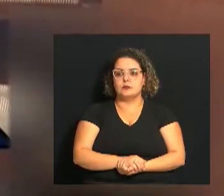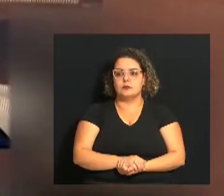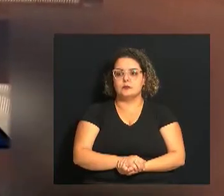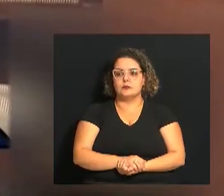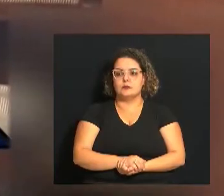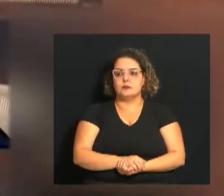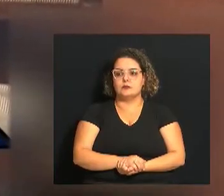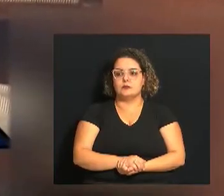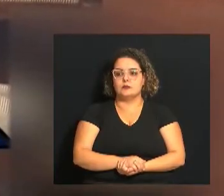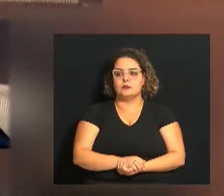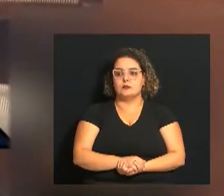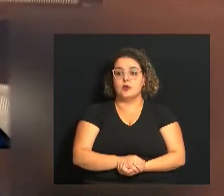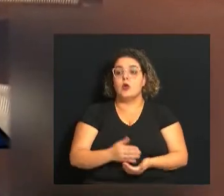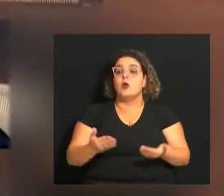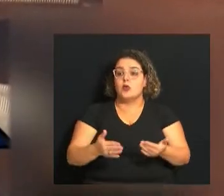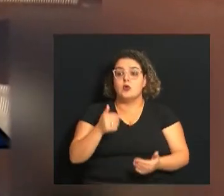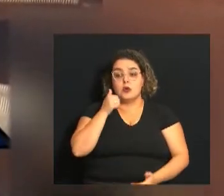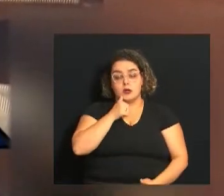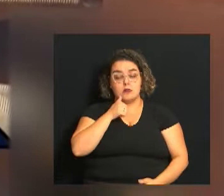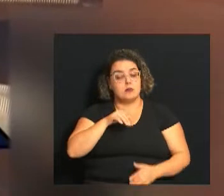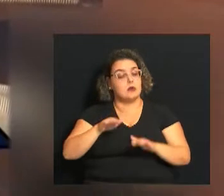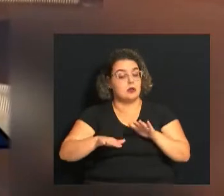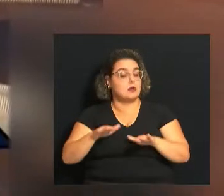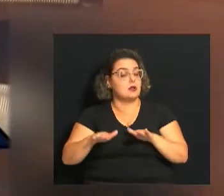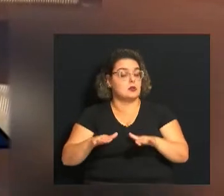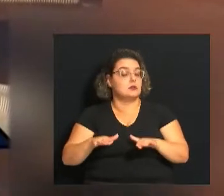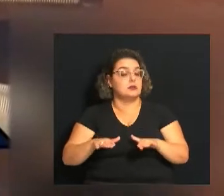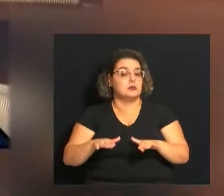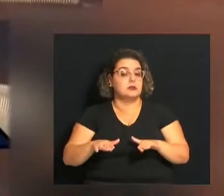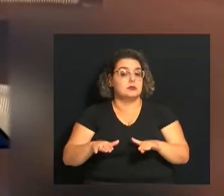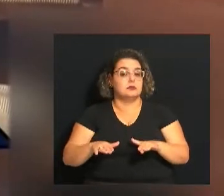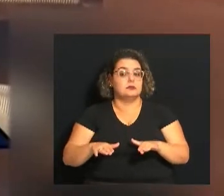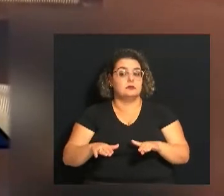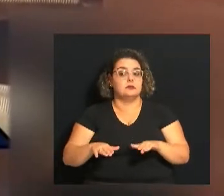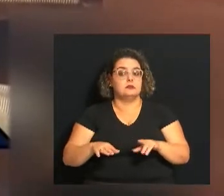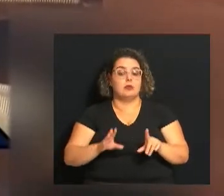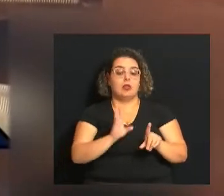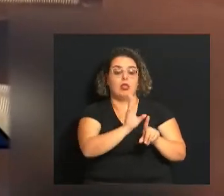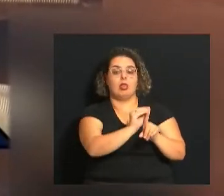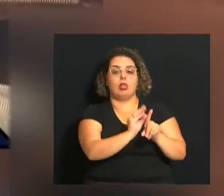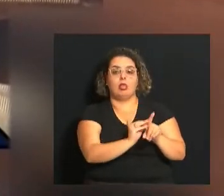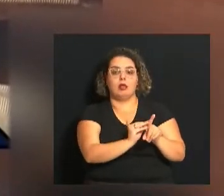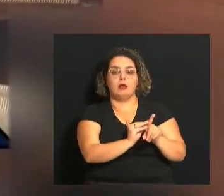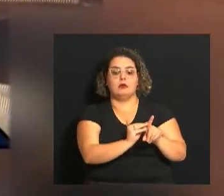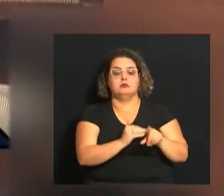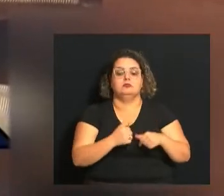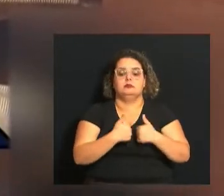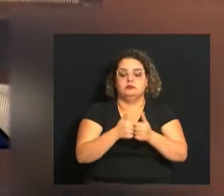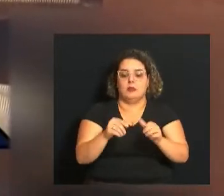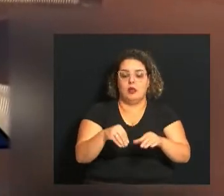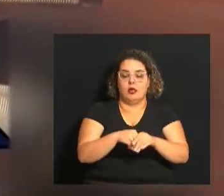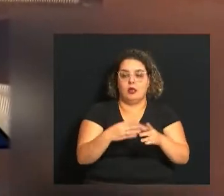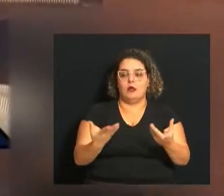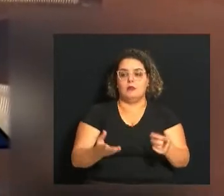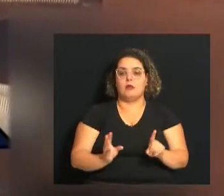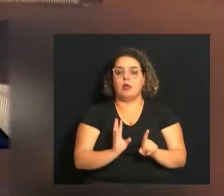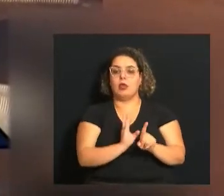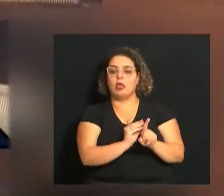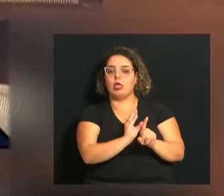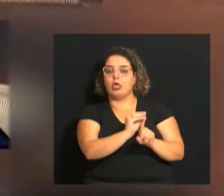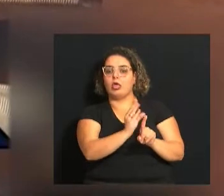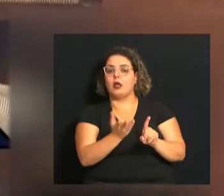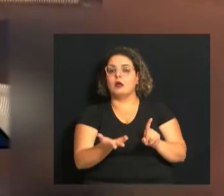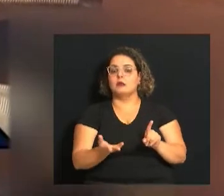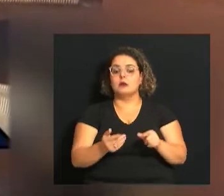Porque hoje a mulher, ela muitas vezes, ela é assediada no ônibus, assediada em